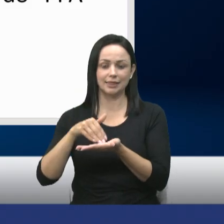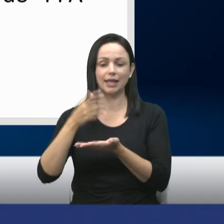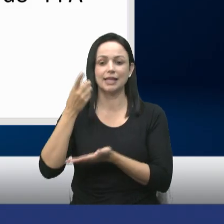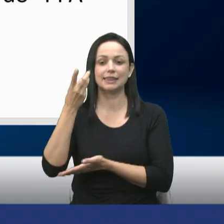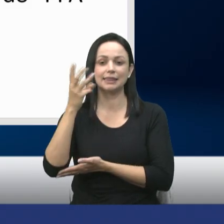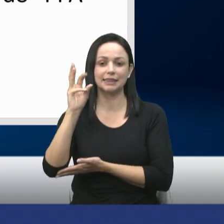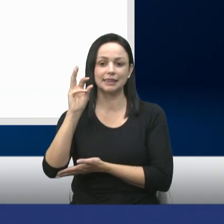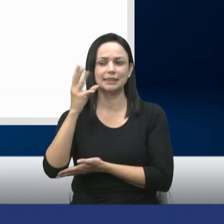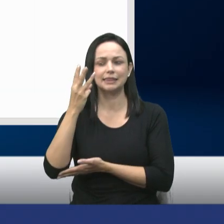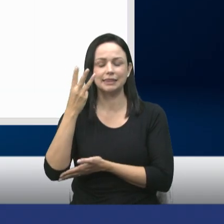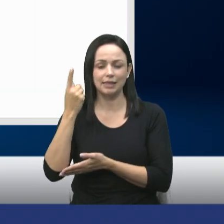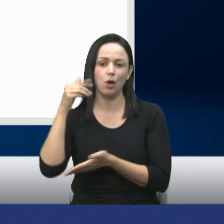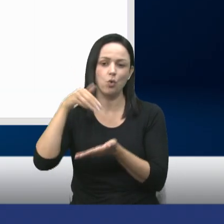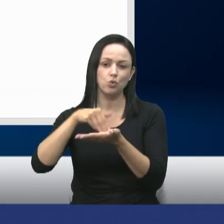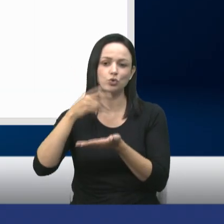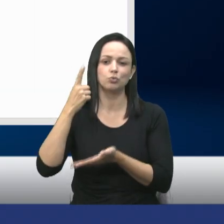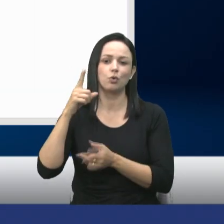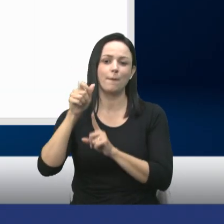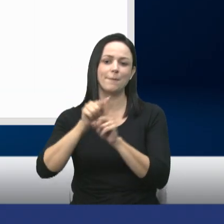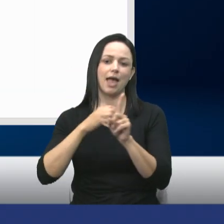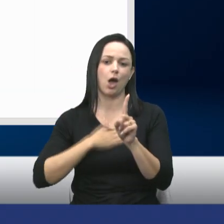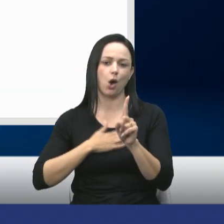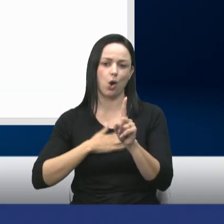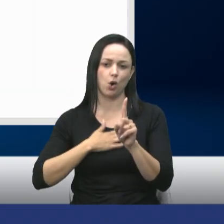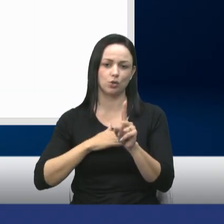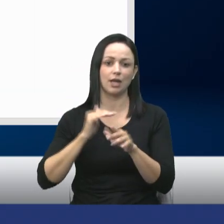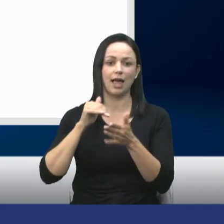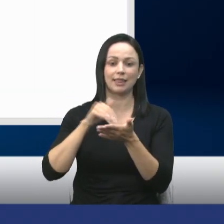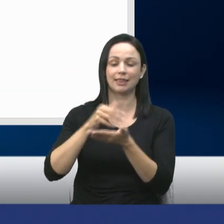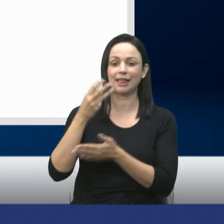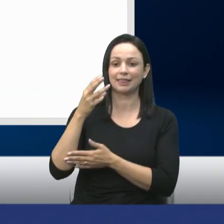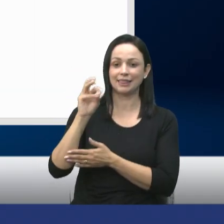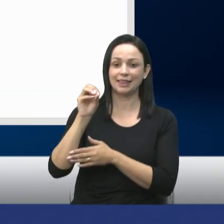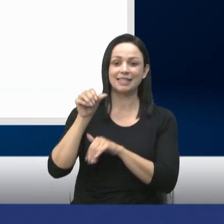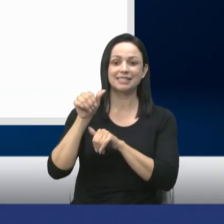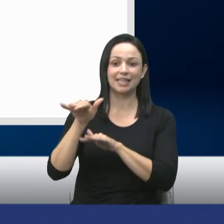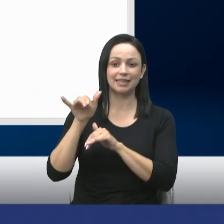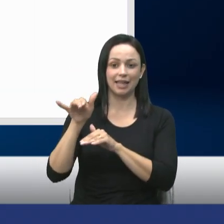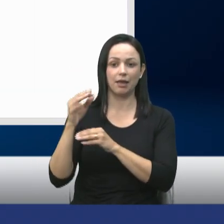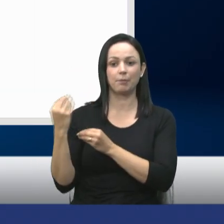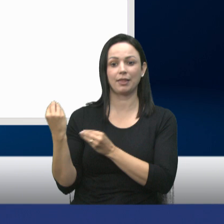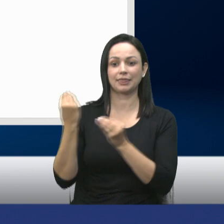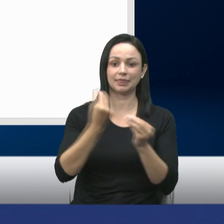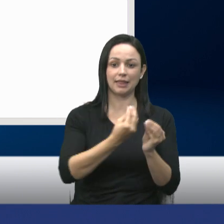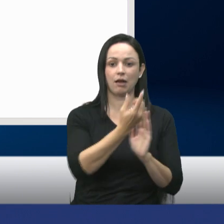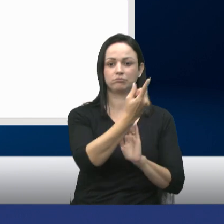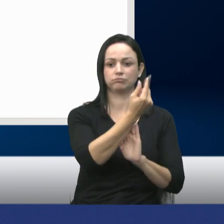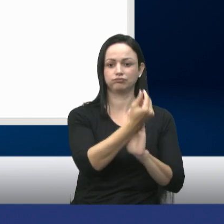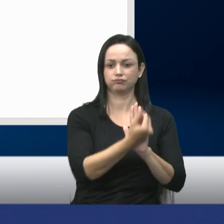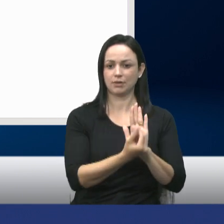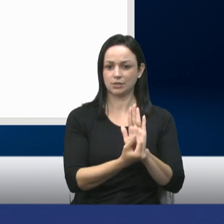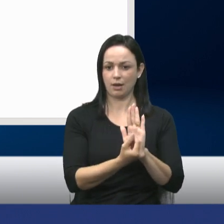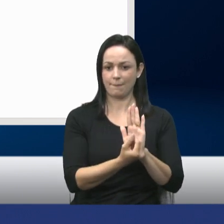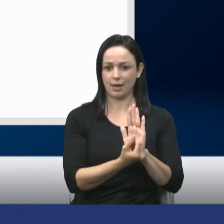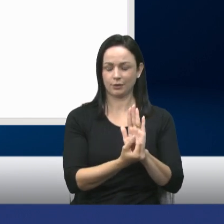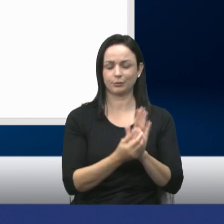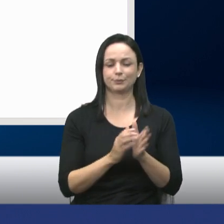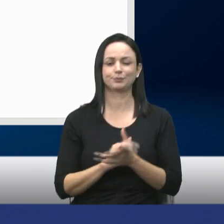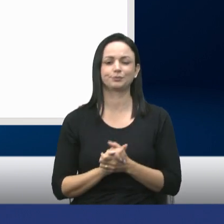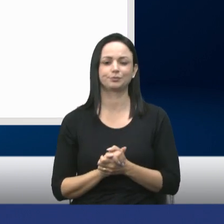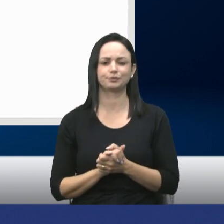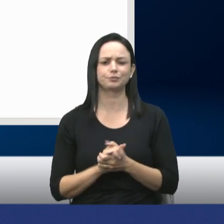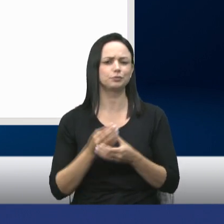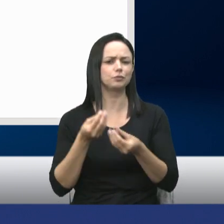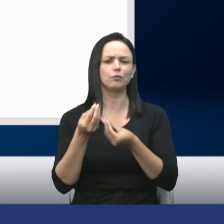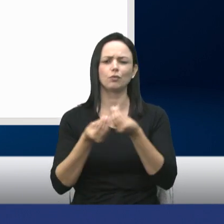30 de setembro é o prazo que a gente entrega o orçamento. Como que ele está sendo elaborado?